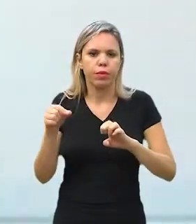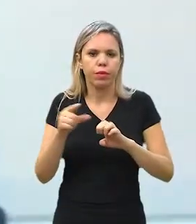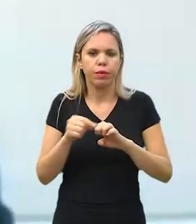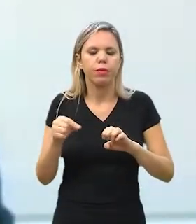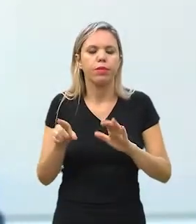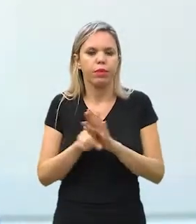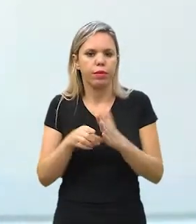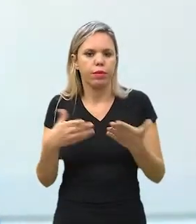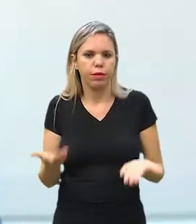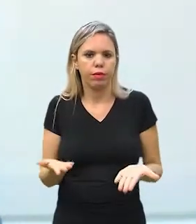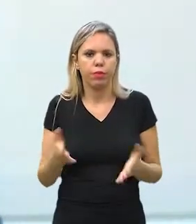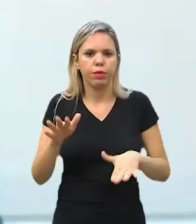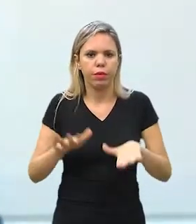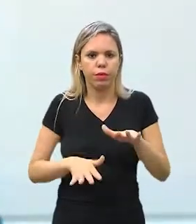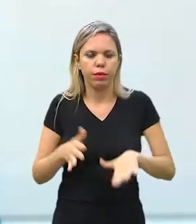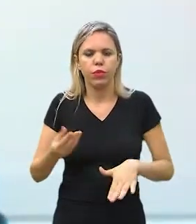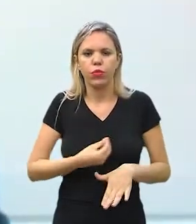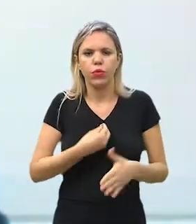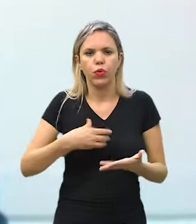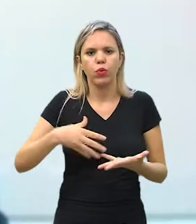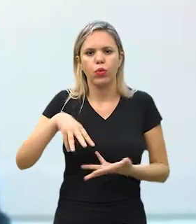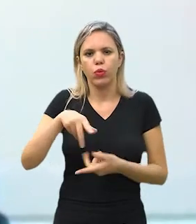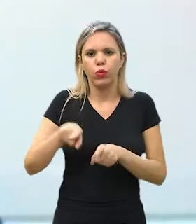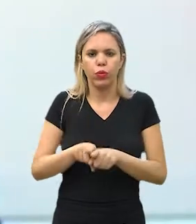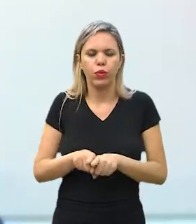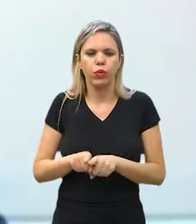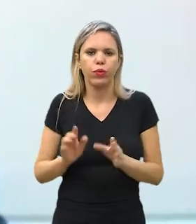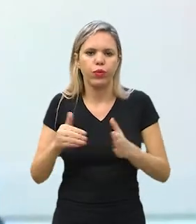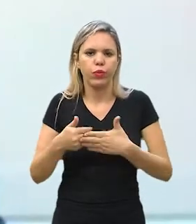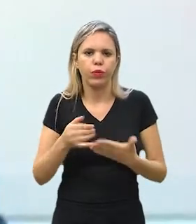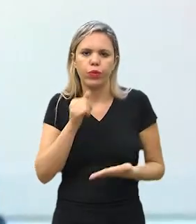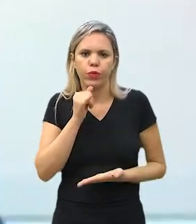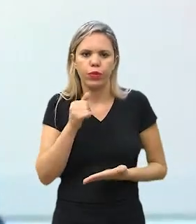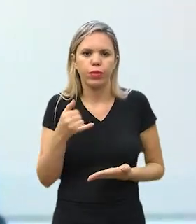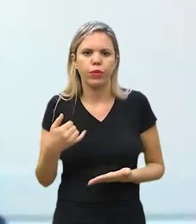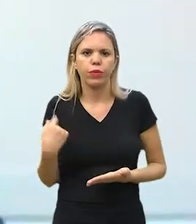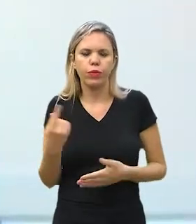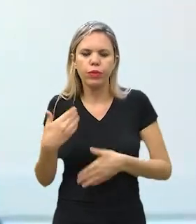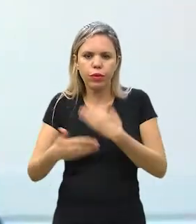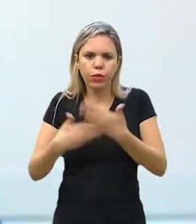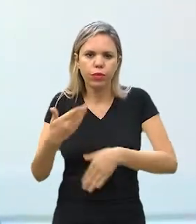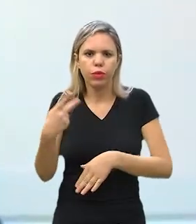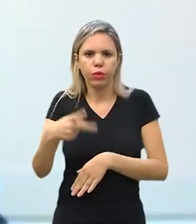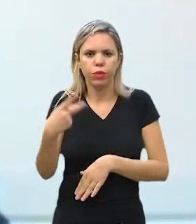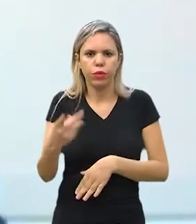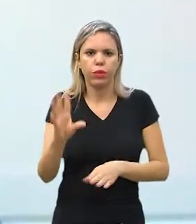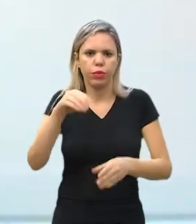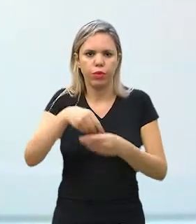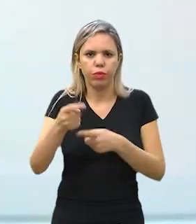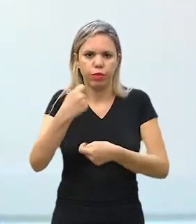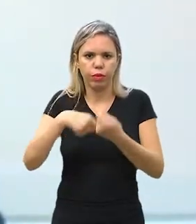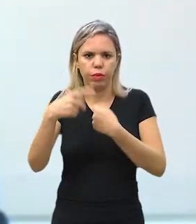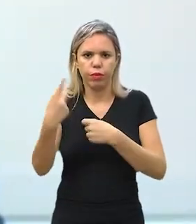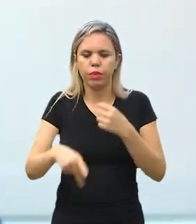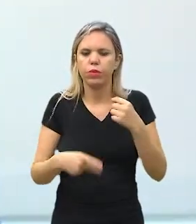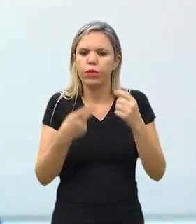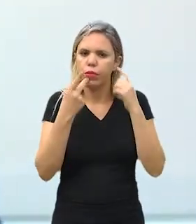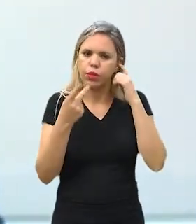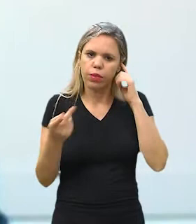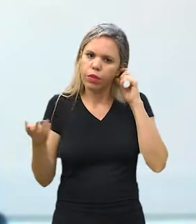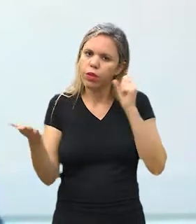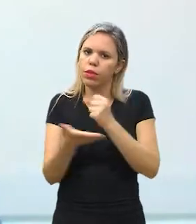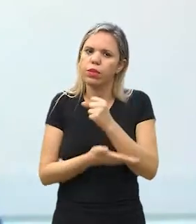gente, empreendedor, empresário, a gente às vezes vive num mundo aqui fechado. Então, a rotina sua é dentro do